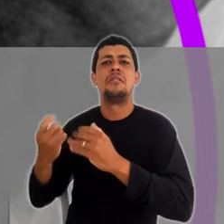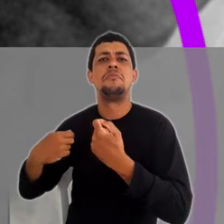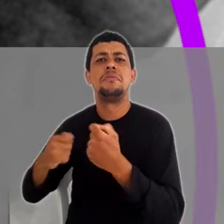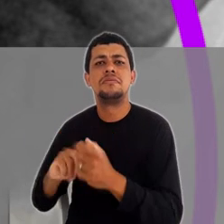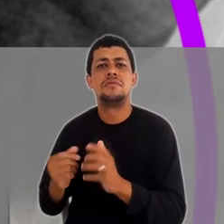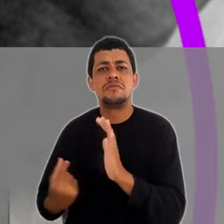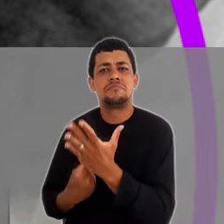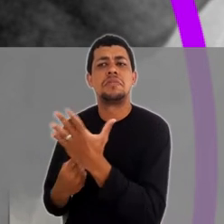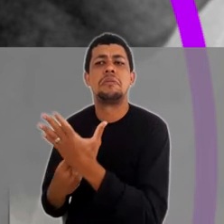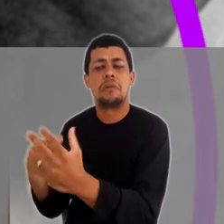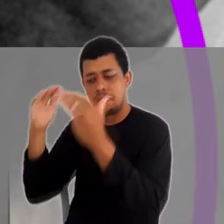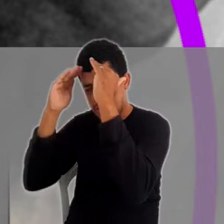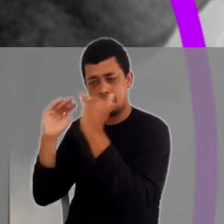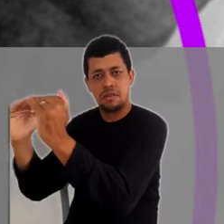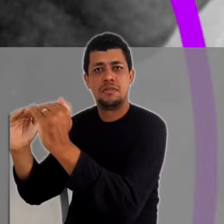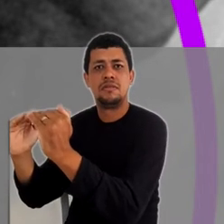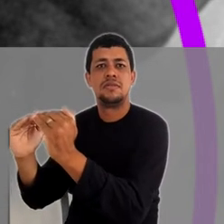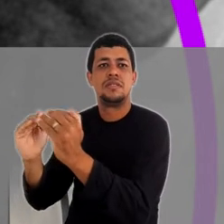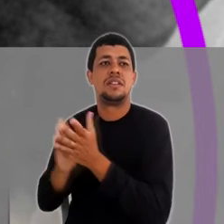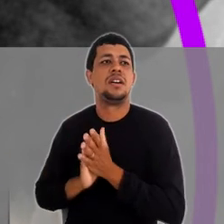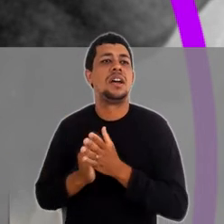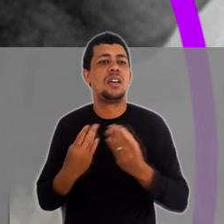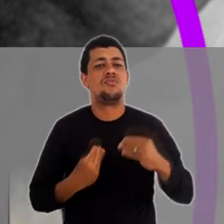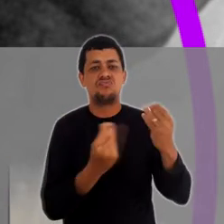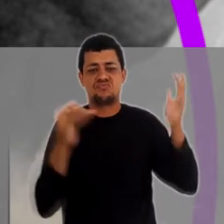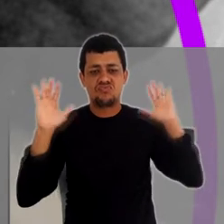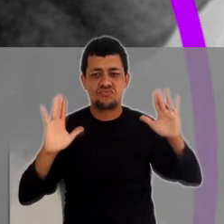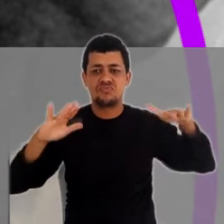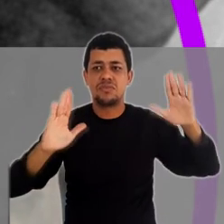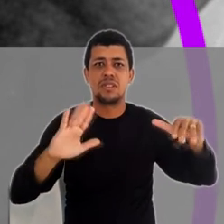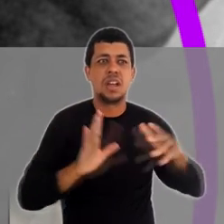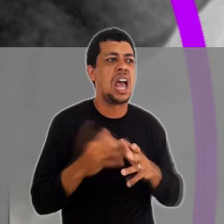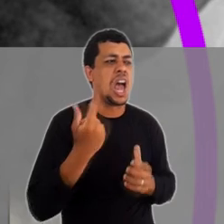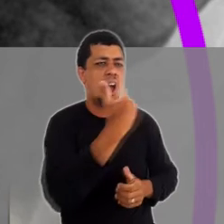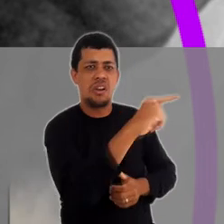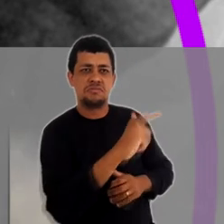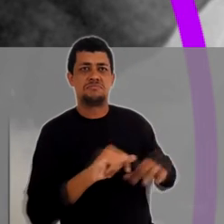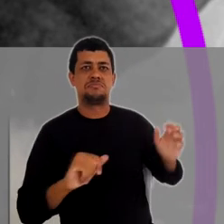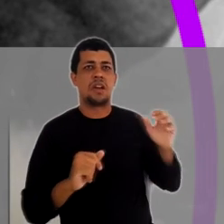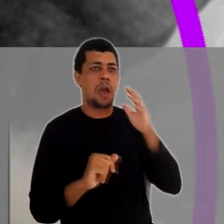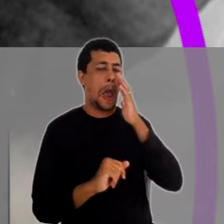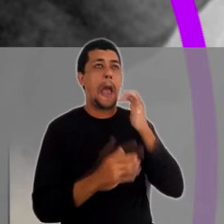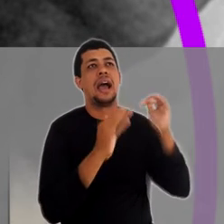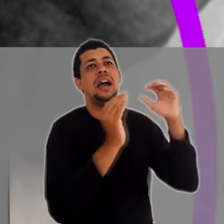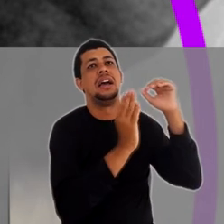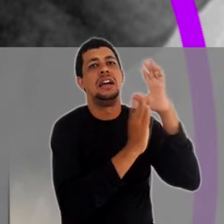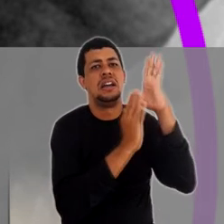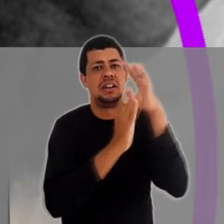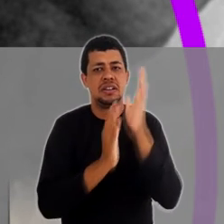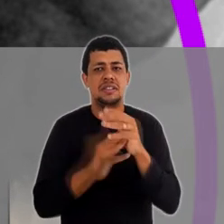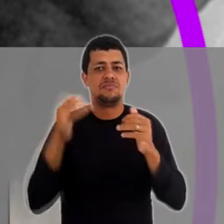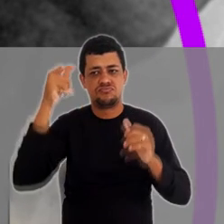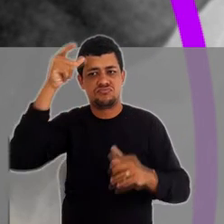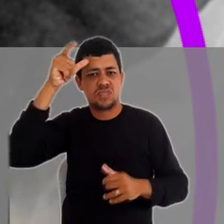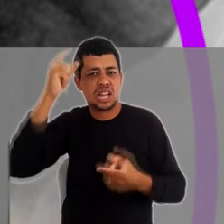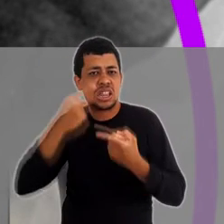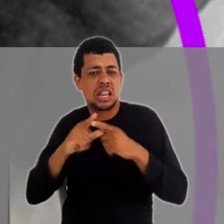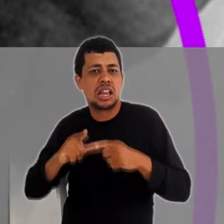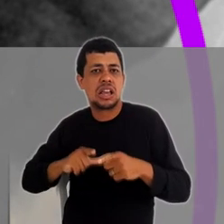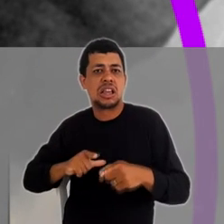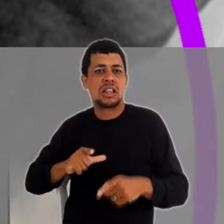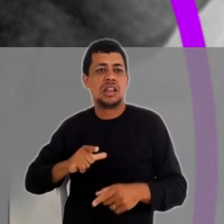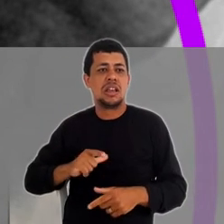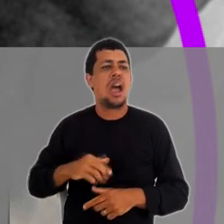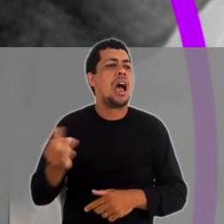respeitada. Fugindo das brasas, deixa eu bater asas. Com de tetas que adoro o diabo, meu vulgo ditado. Filho de mamãe é que não é